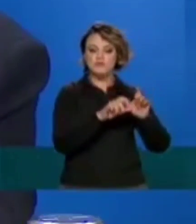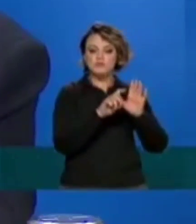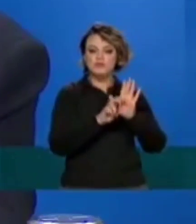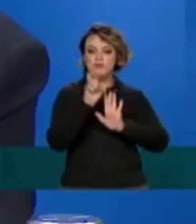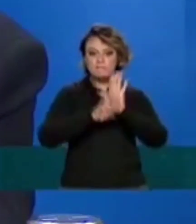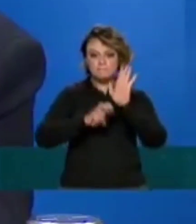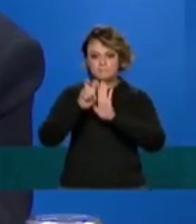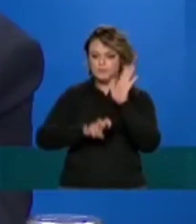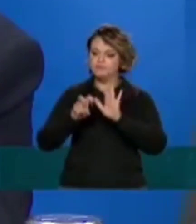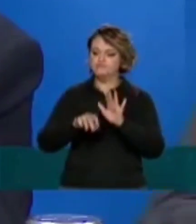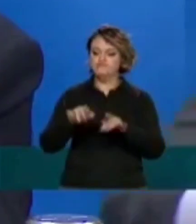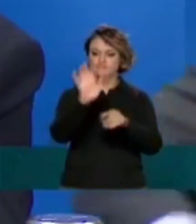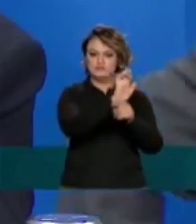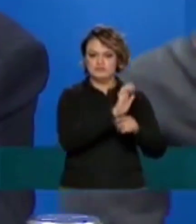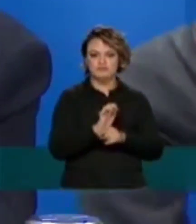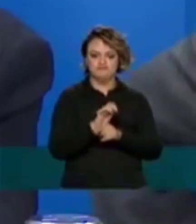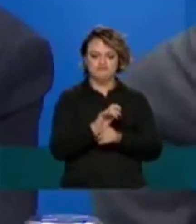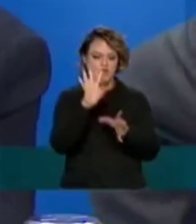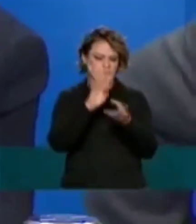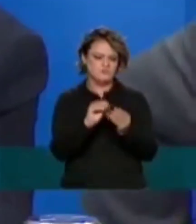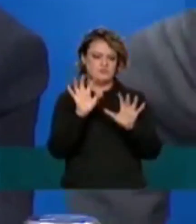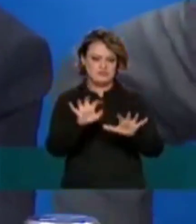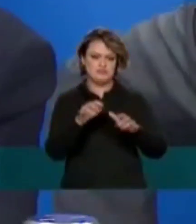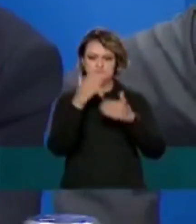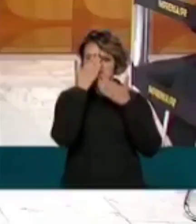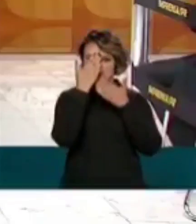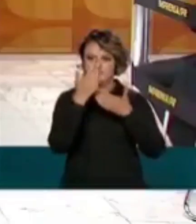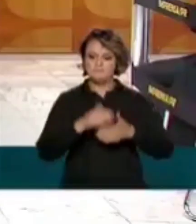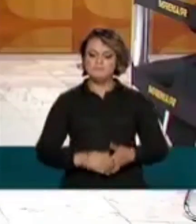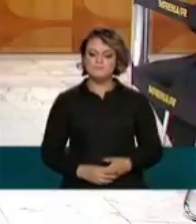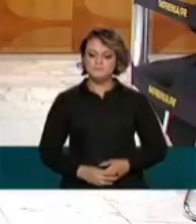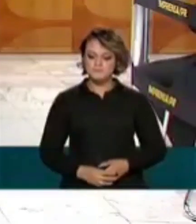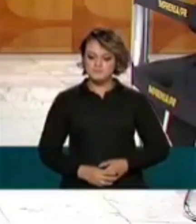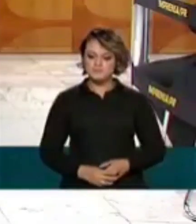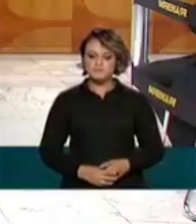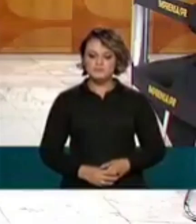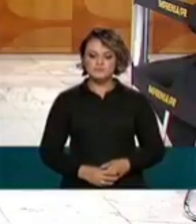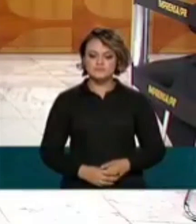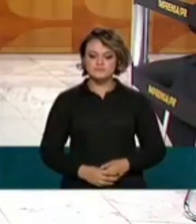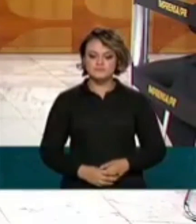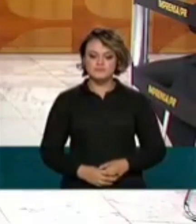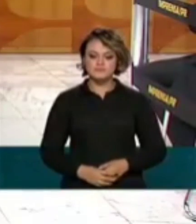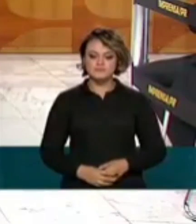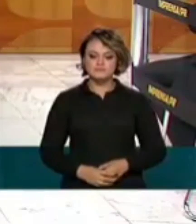estados. Tecnicamente, é só isso. Obrigado.